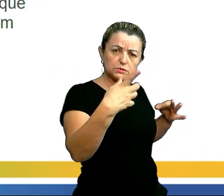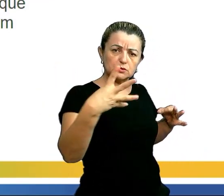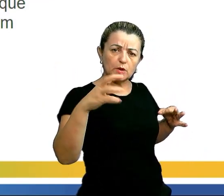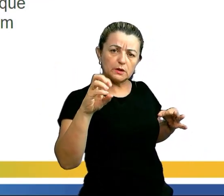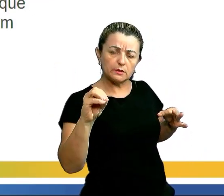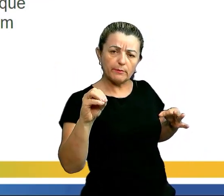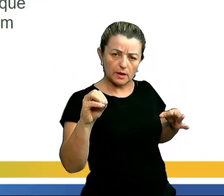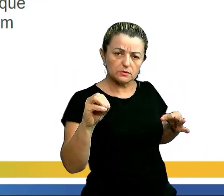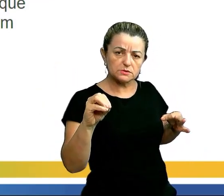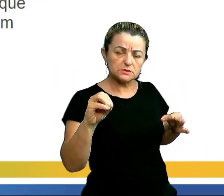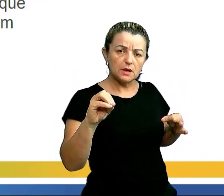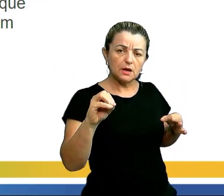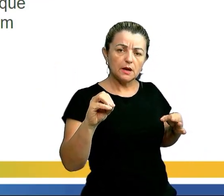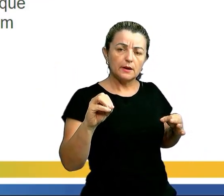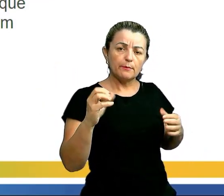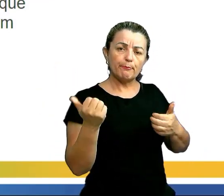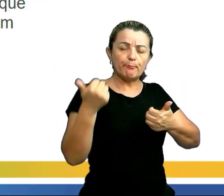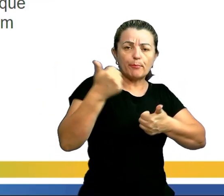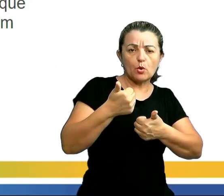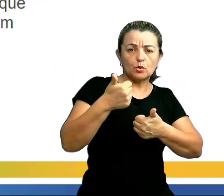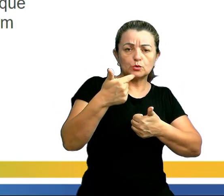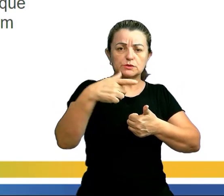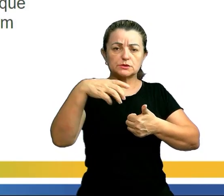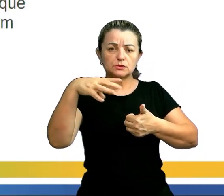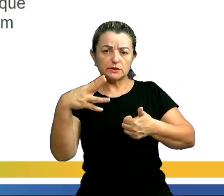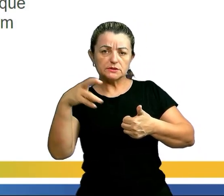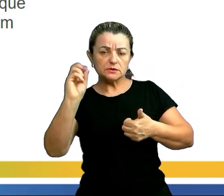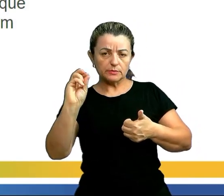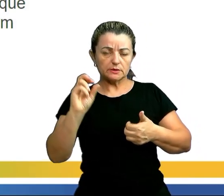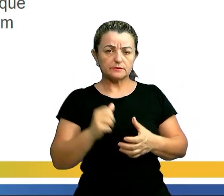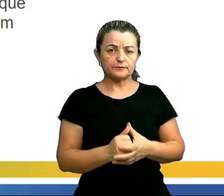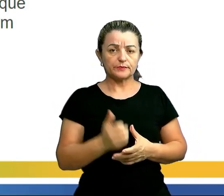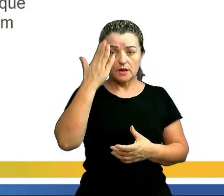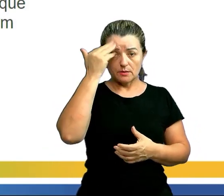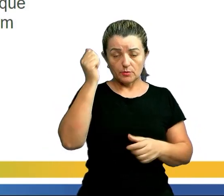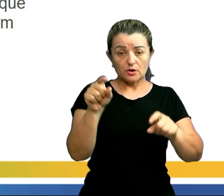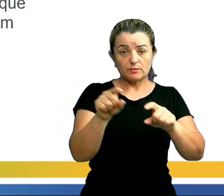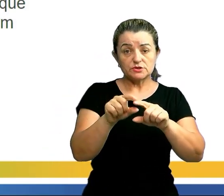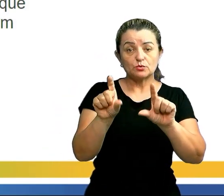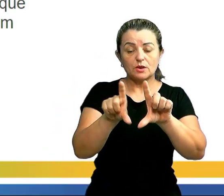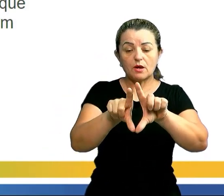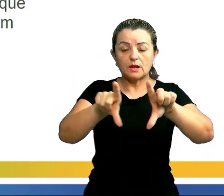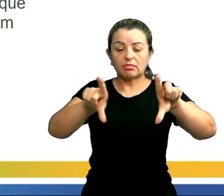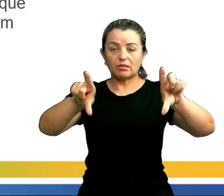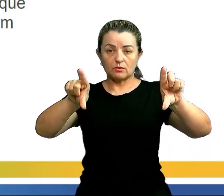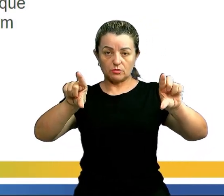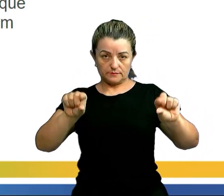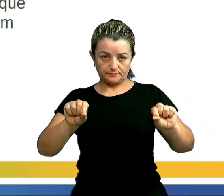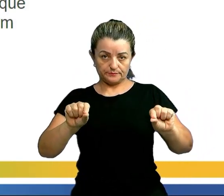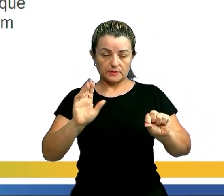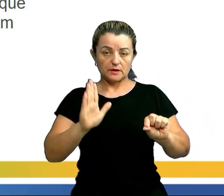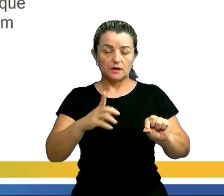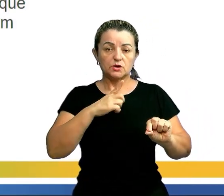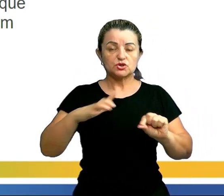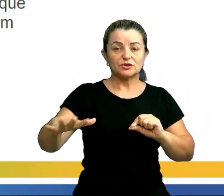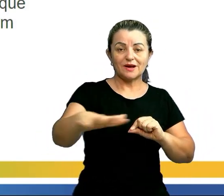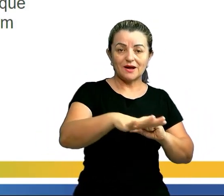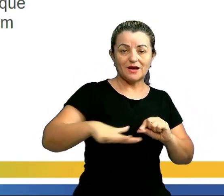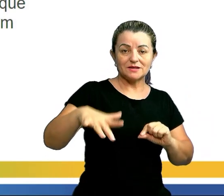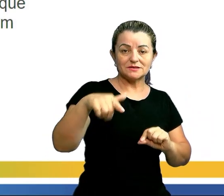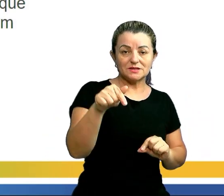gente fala de campo, a gente entende que é uma medida retangular. Sabendo que por cada 2 metros quadrados havia em média